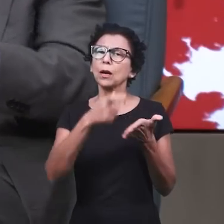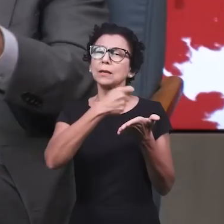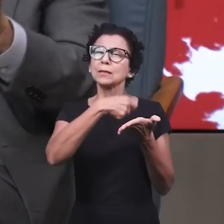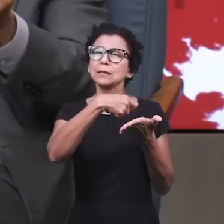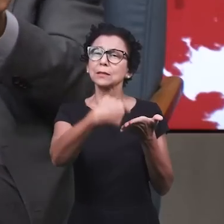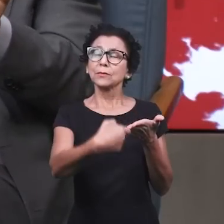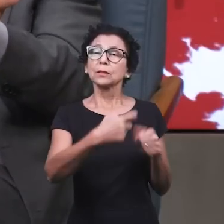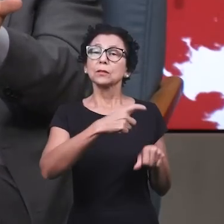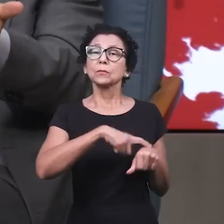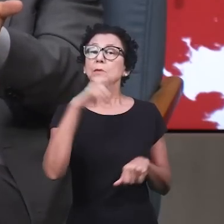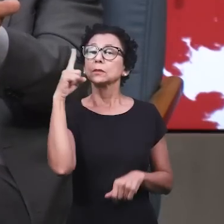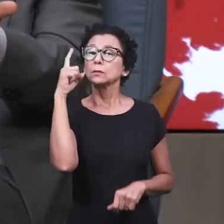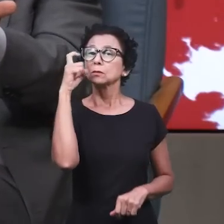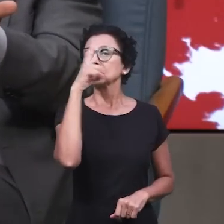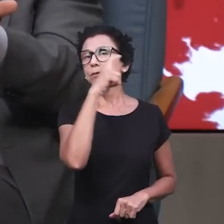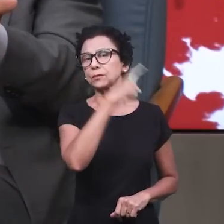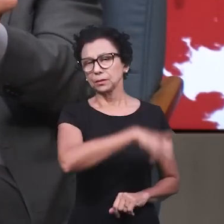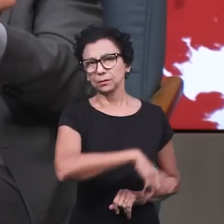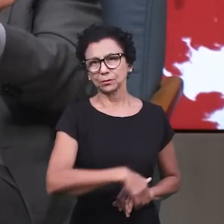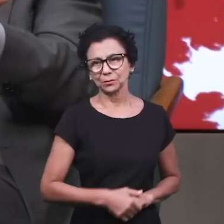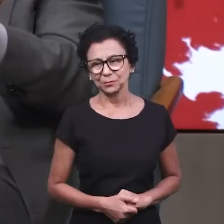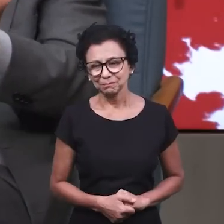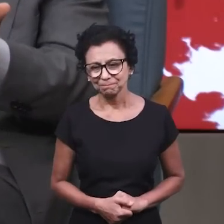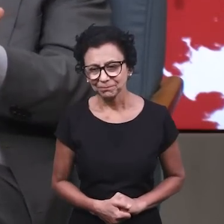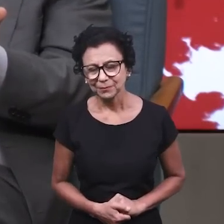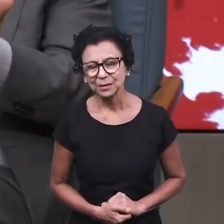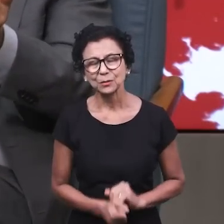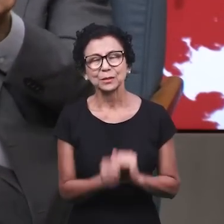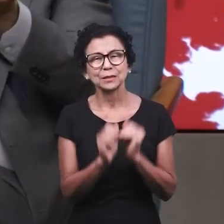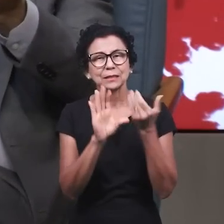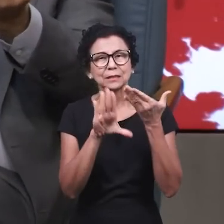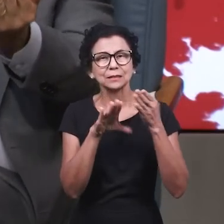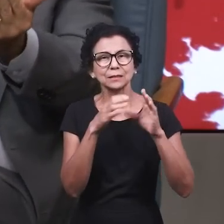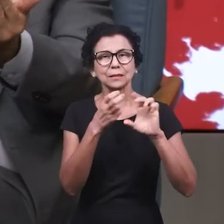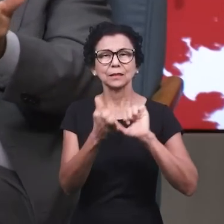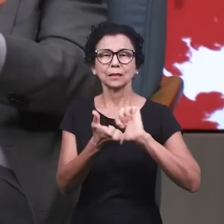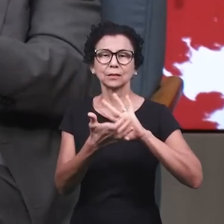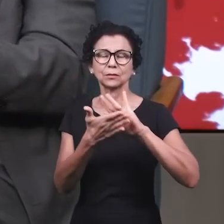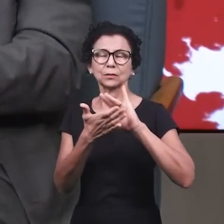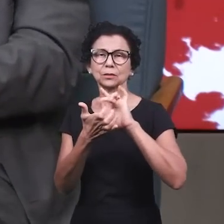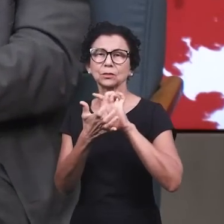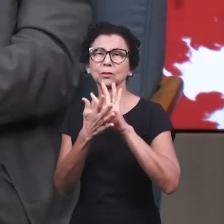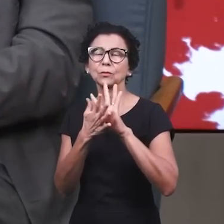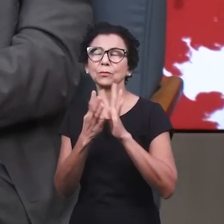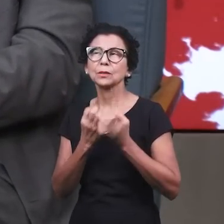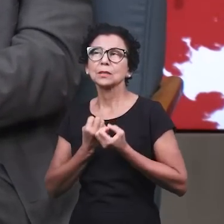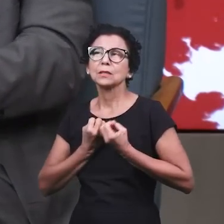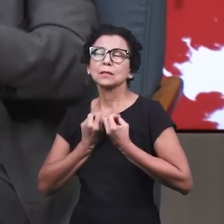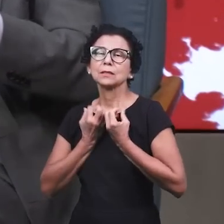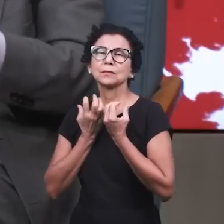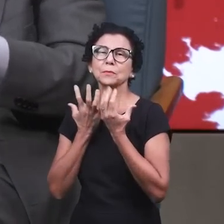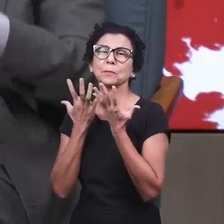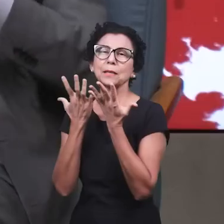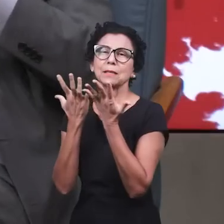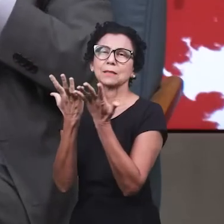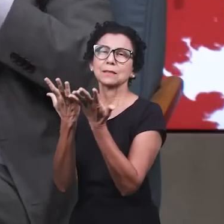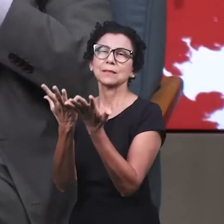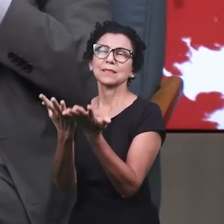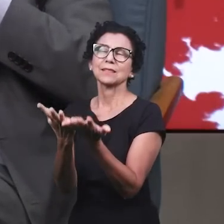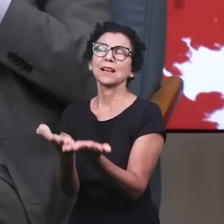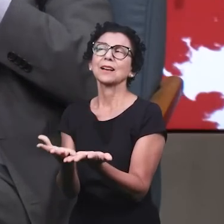Mas que quando eles expressaram esse louvor, eles expressaram aquilo que